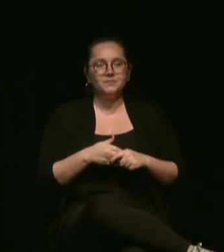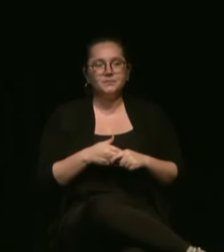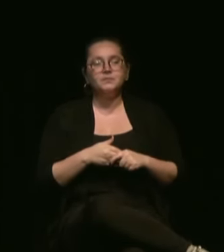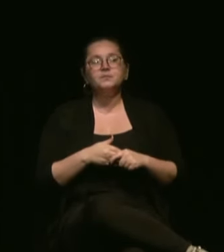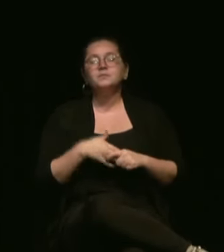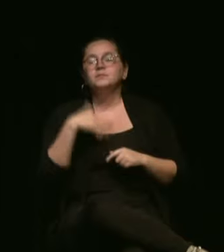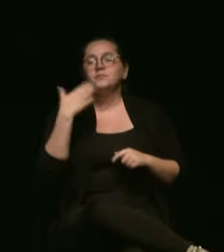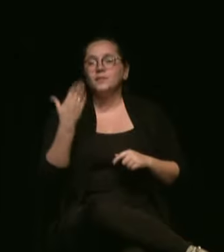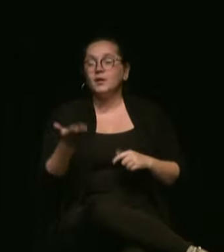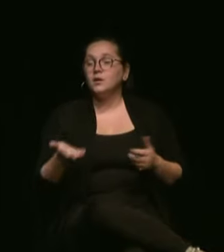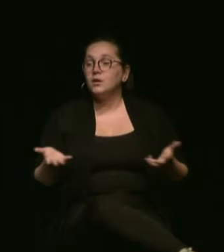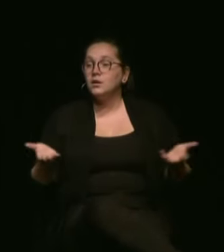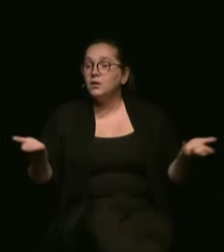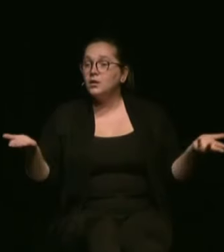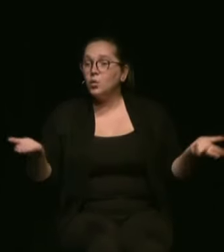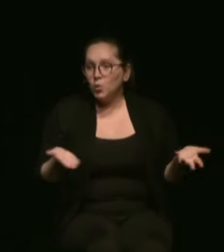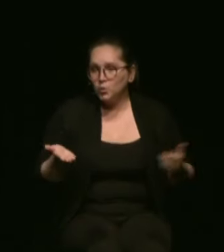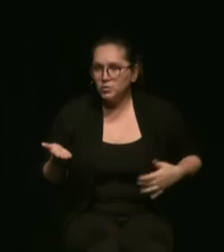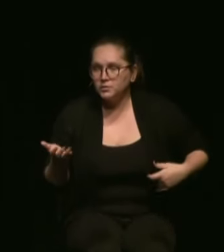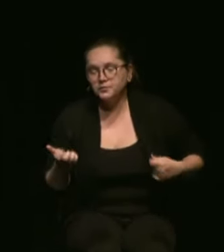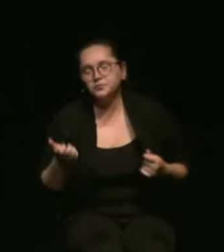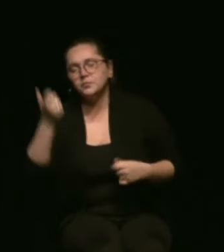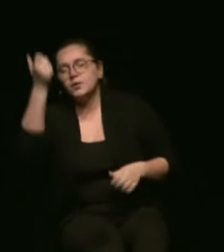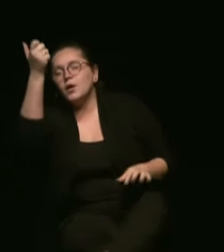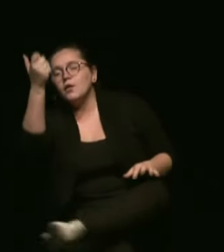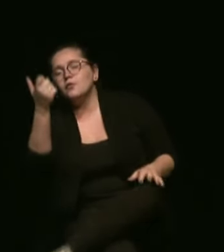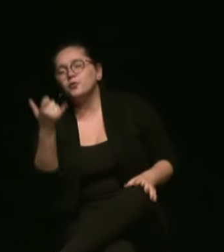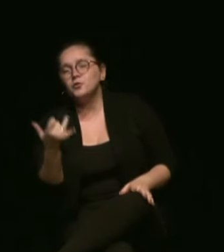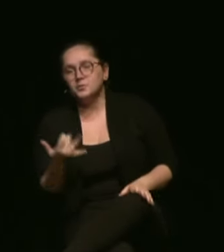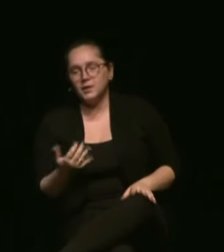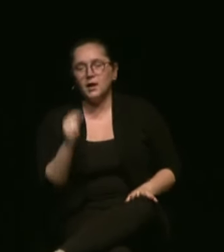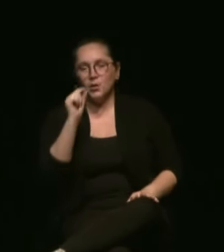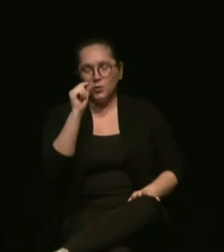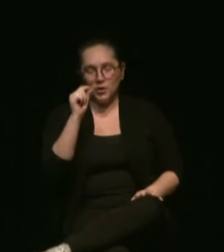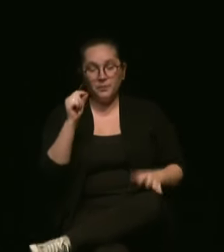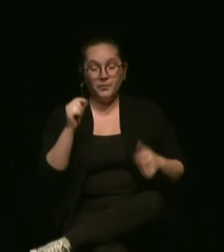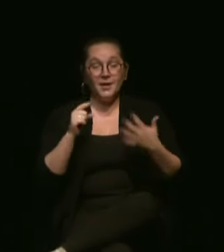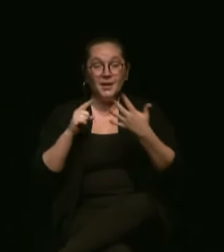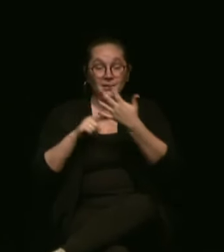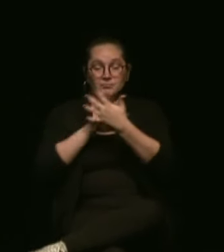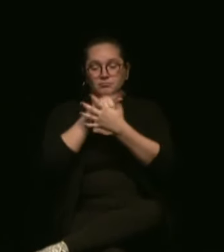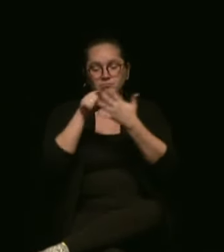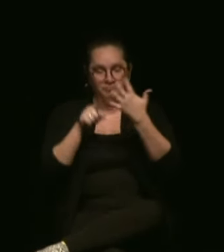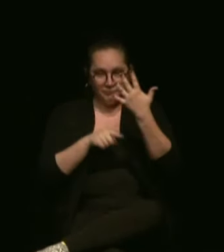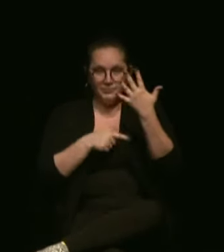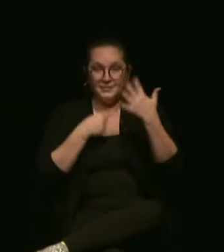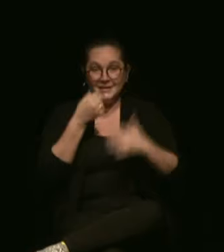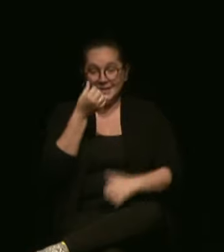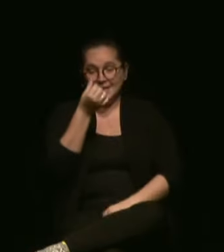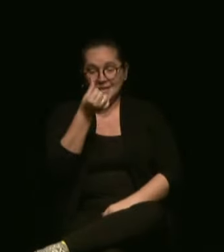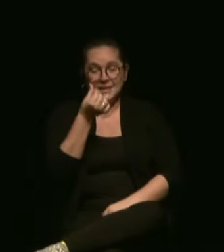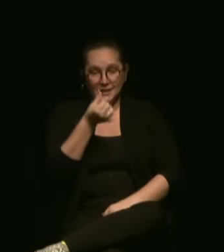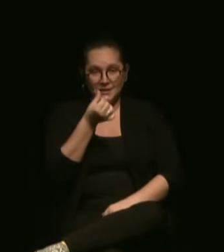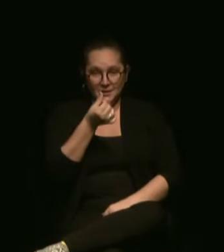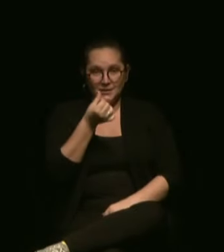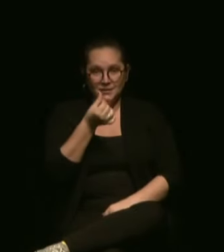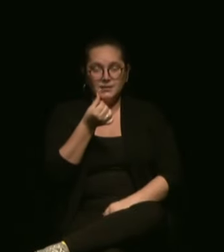Essencialmente, o que eu vou fazer é descrever para vocês, é falar de seis características que, para mim, estão na